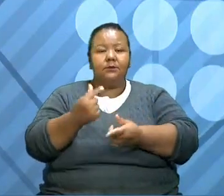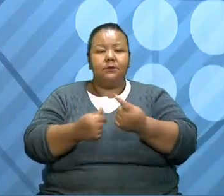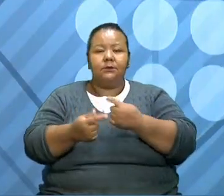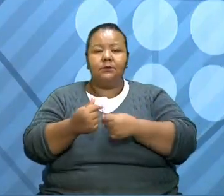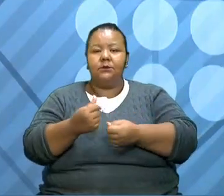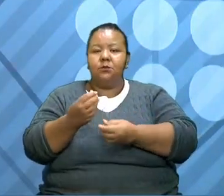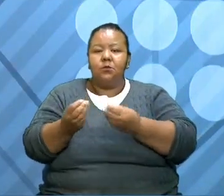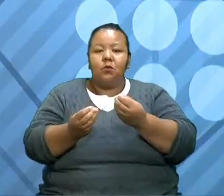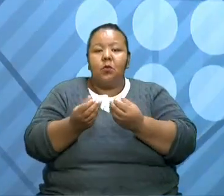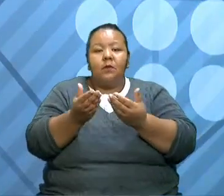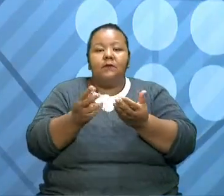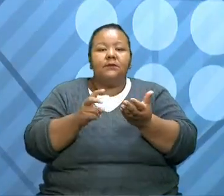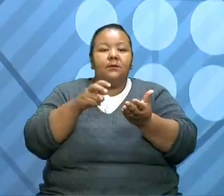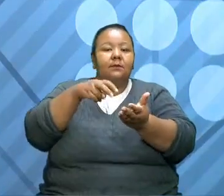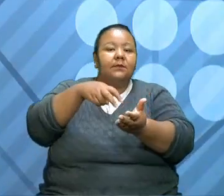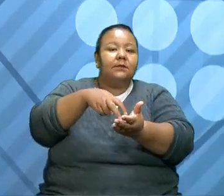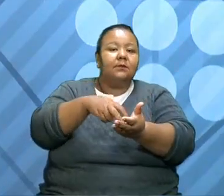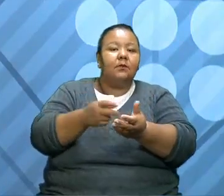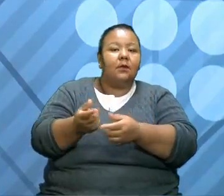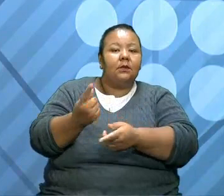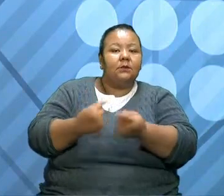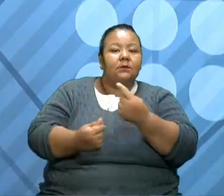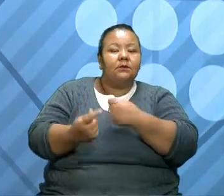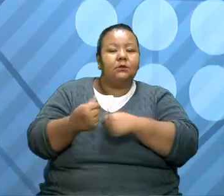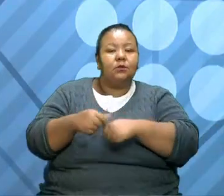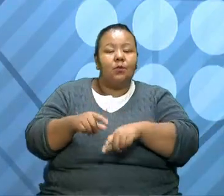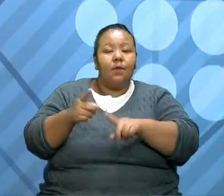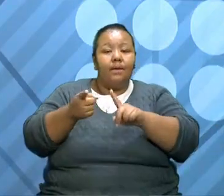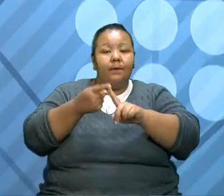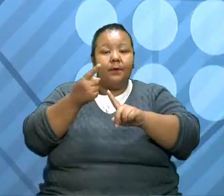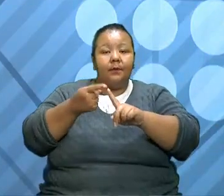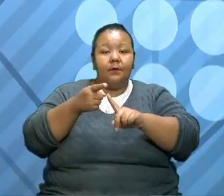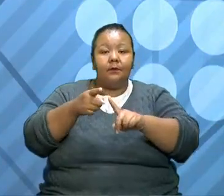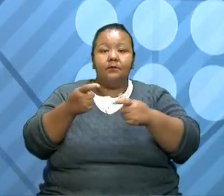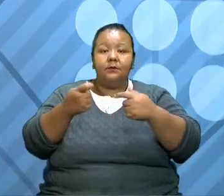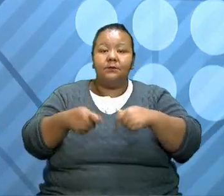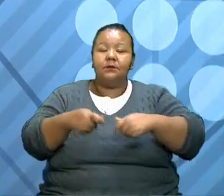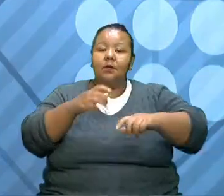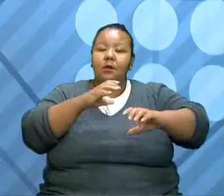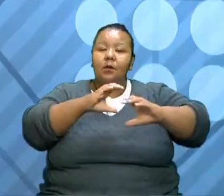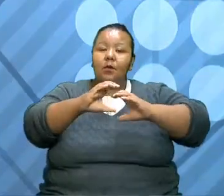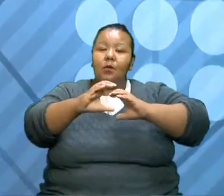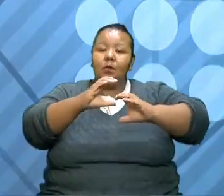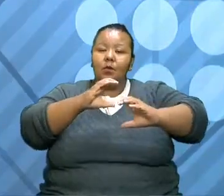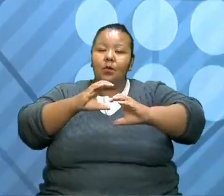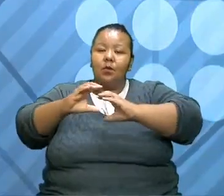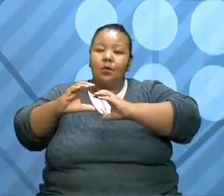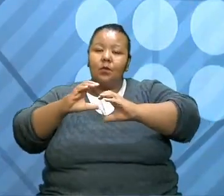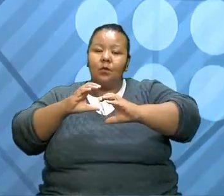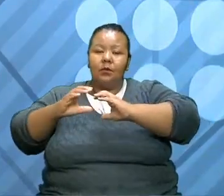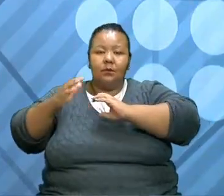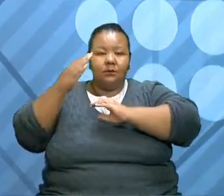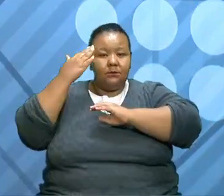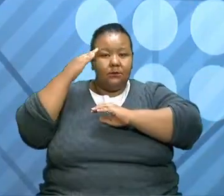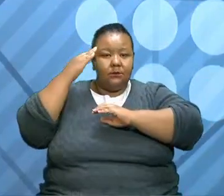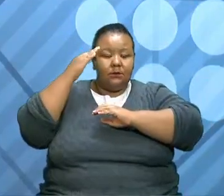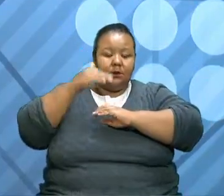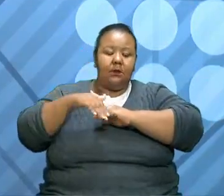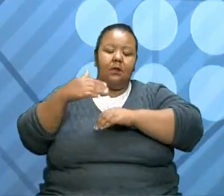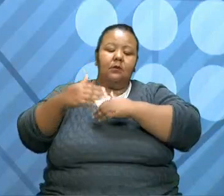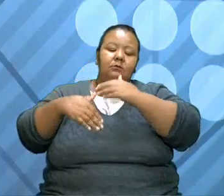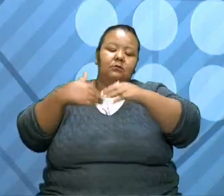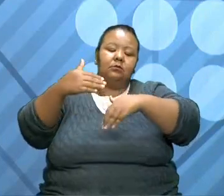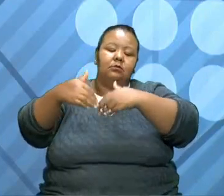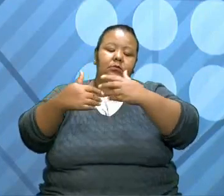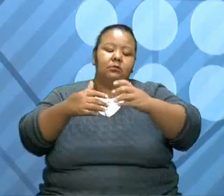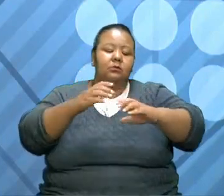como você participa na administração? Primeiro de tudo, você tem que comunicar. Você tem que entender o processo de